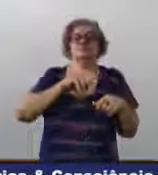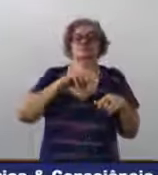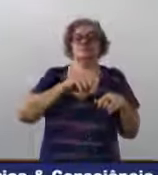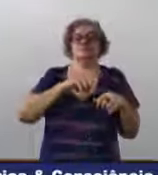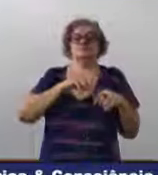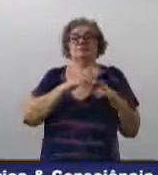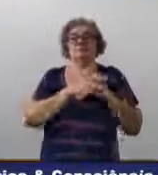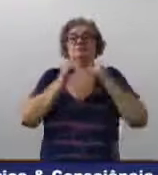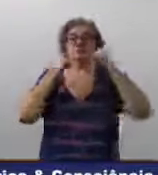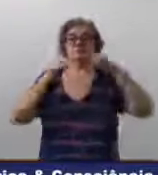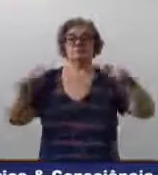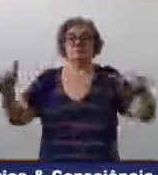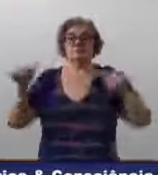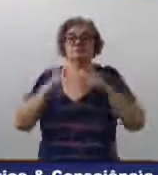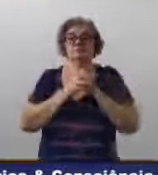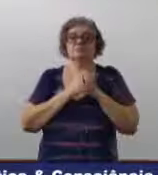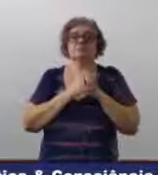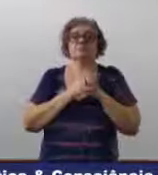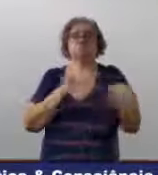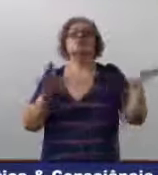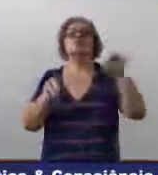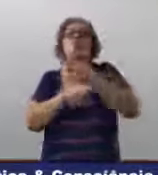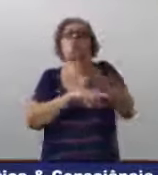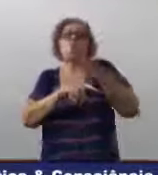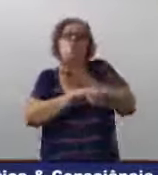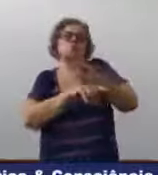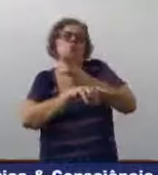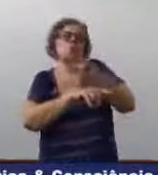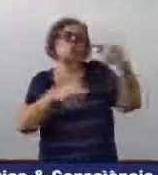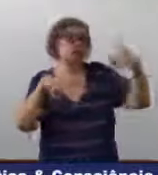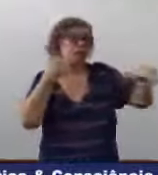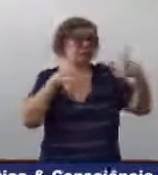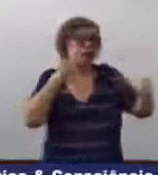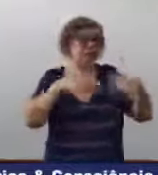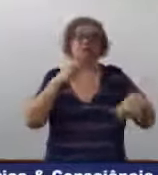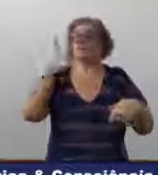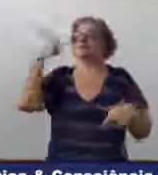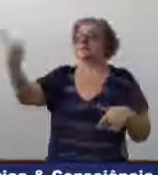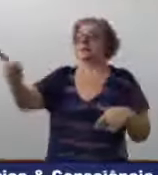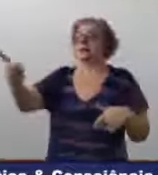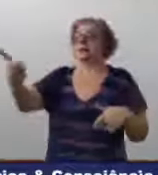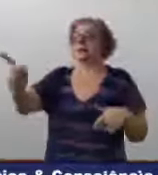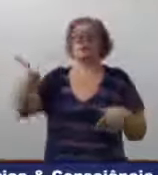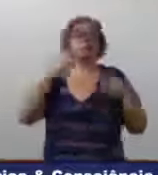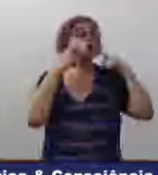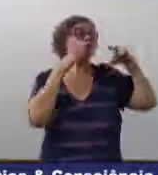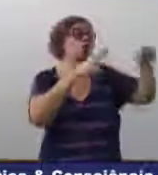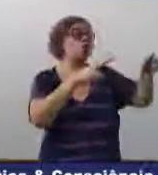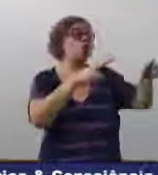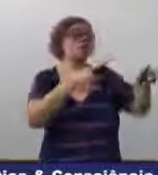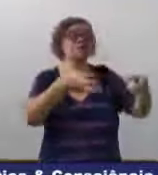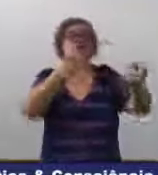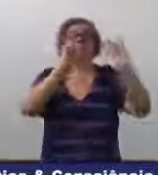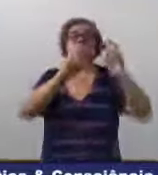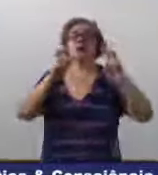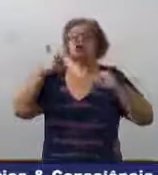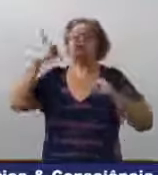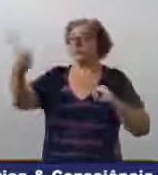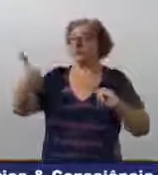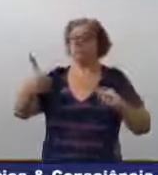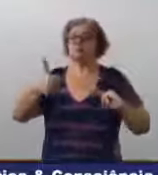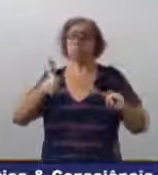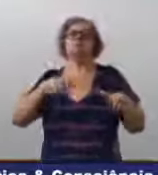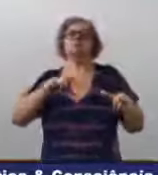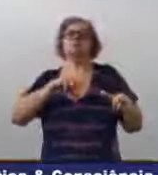Existem muitos no mundo. Se procurarmos motivos para trabalhar para o bem e verificar o bem existente, também. Então